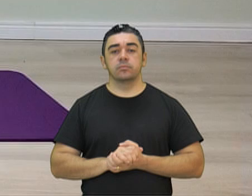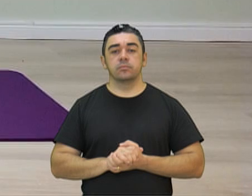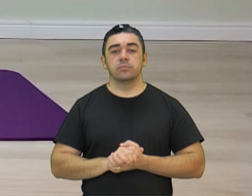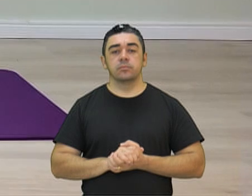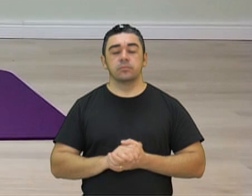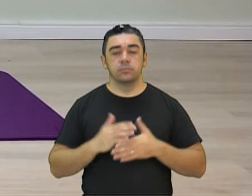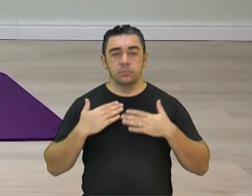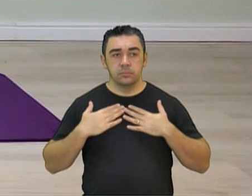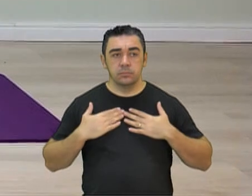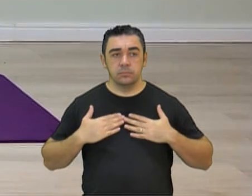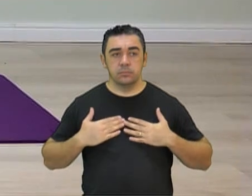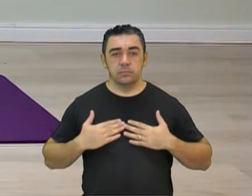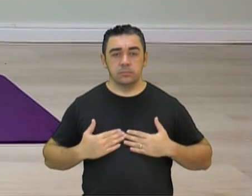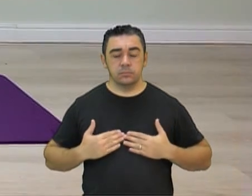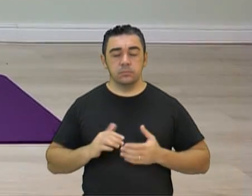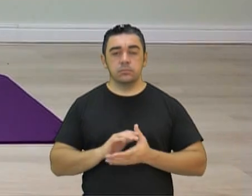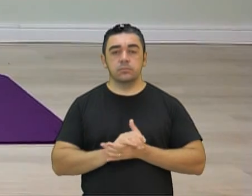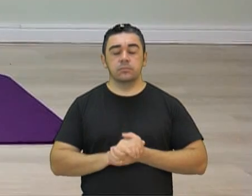Descansa.